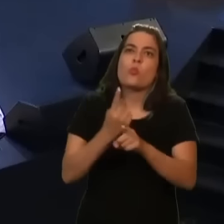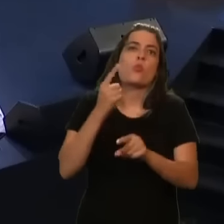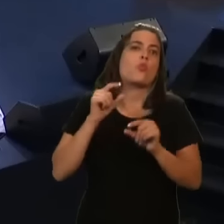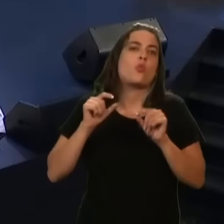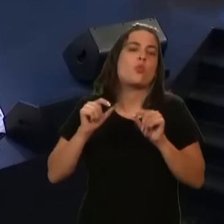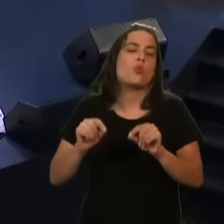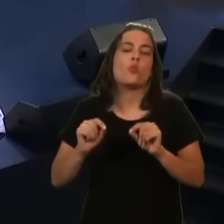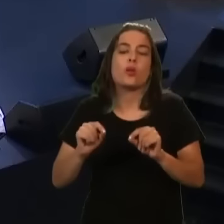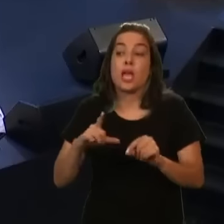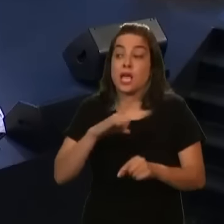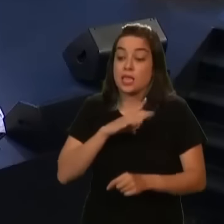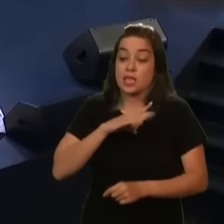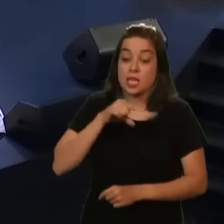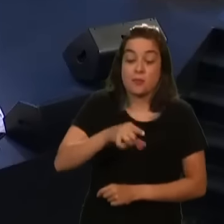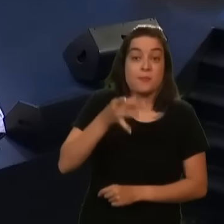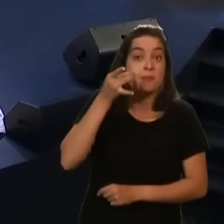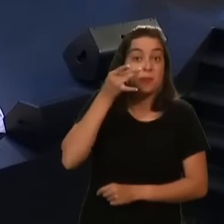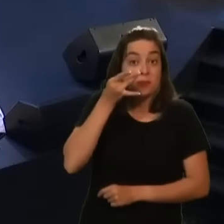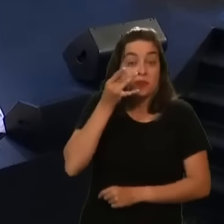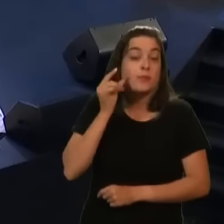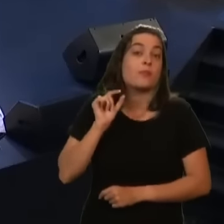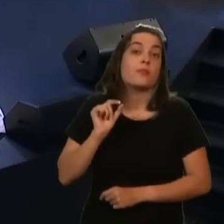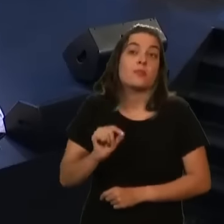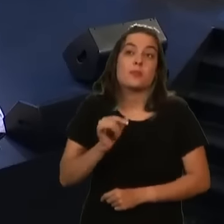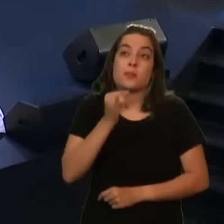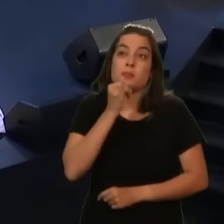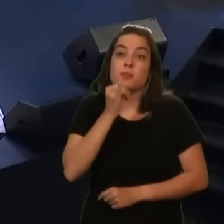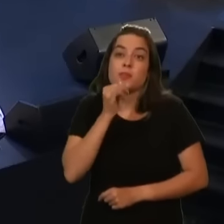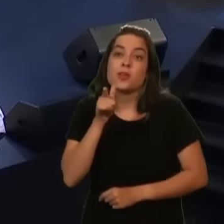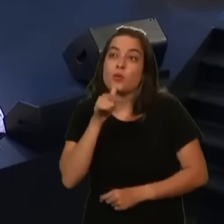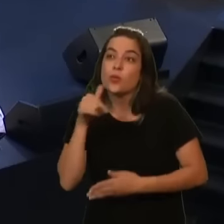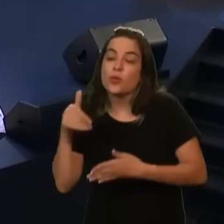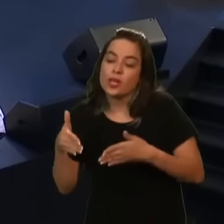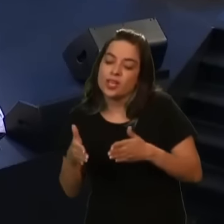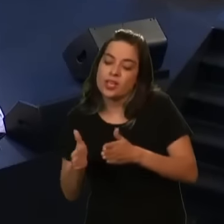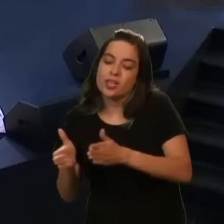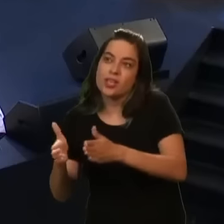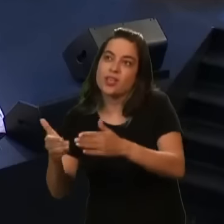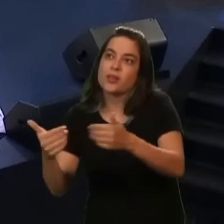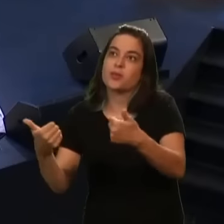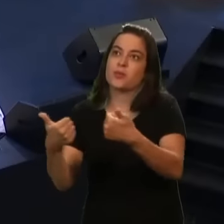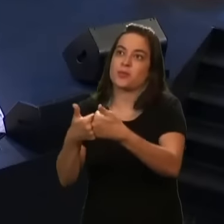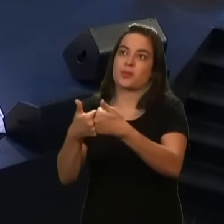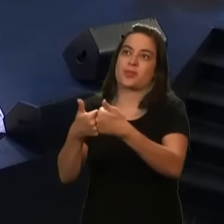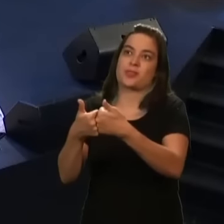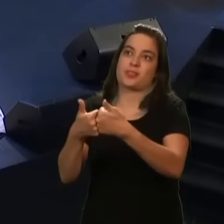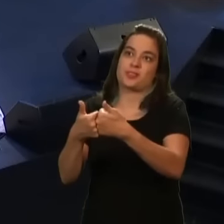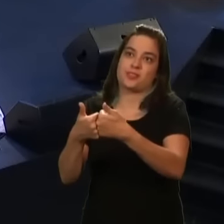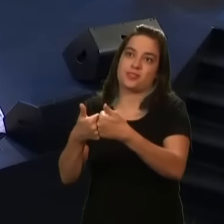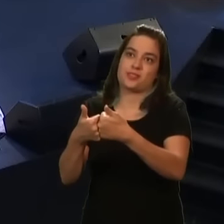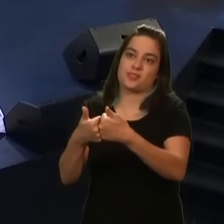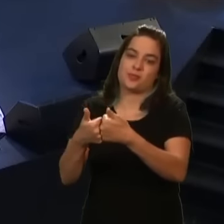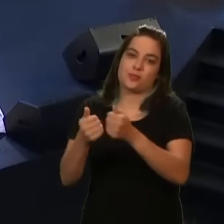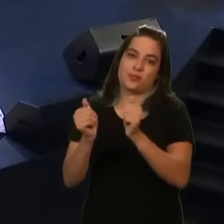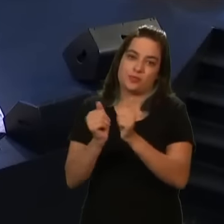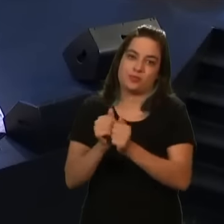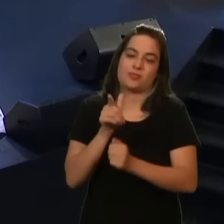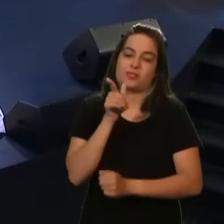de que elas estão presentes na região são as encostas e os leitos dos rios, junto às